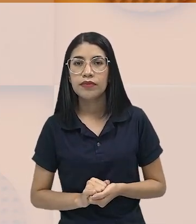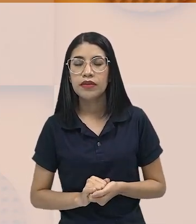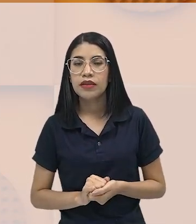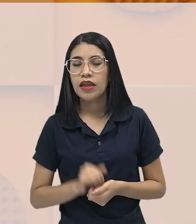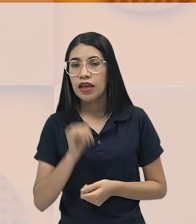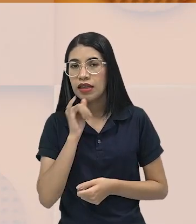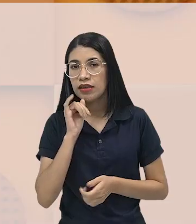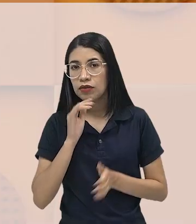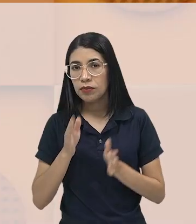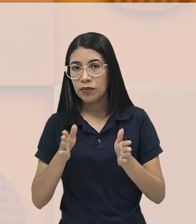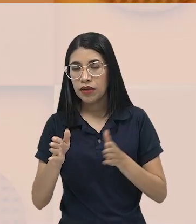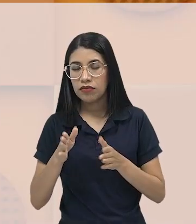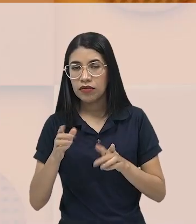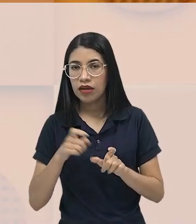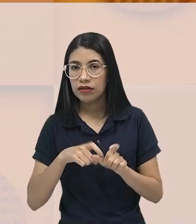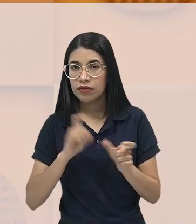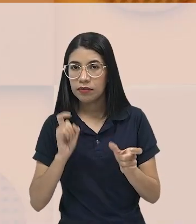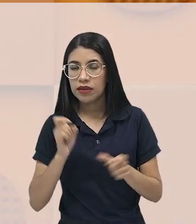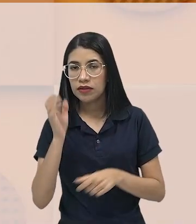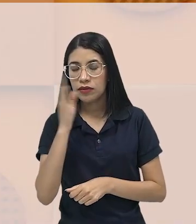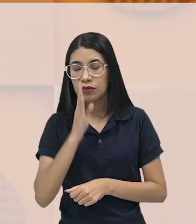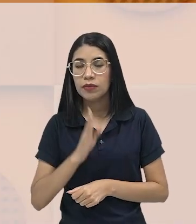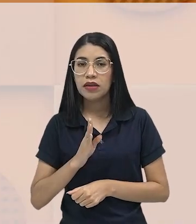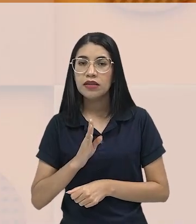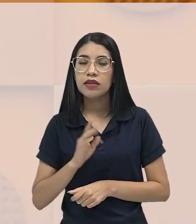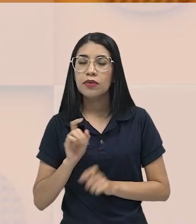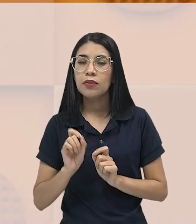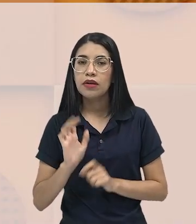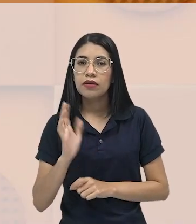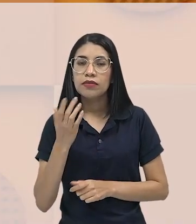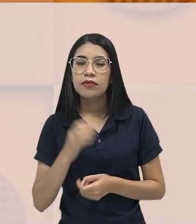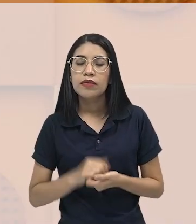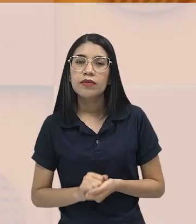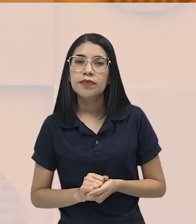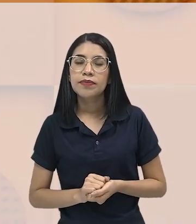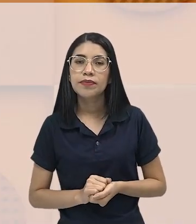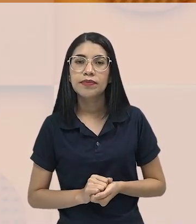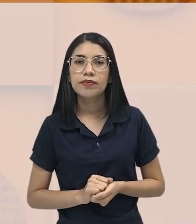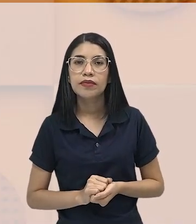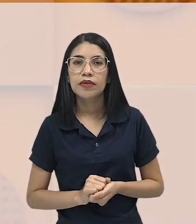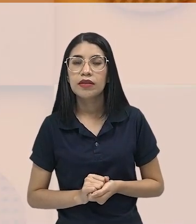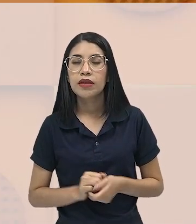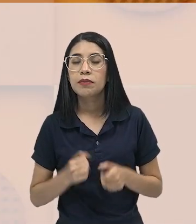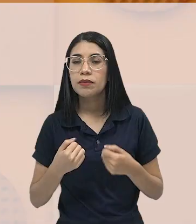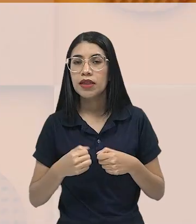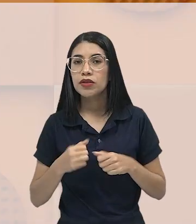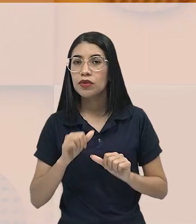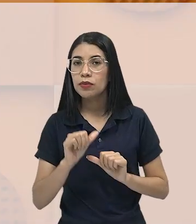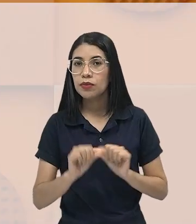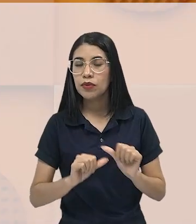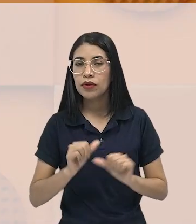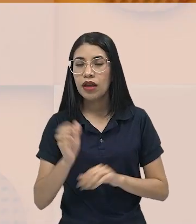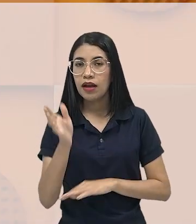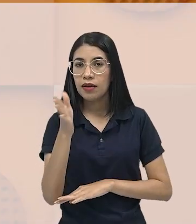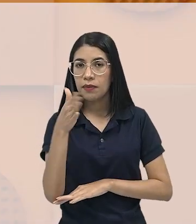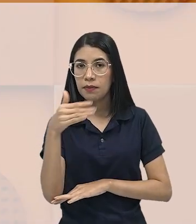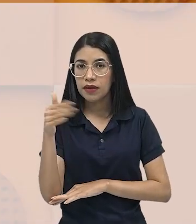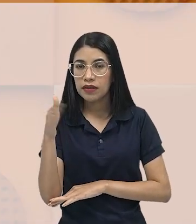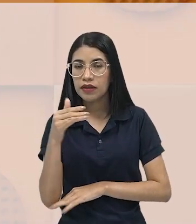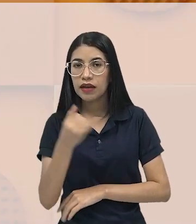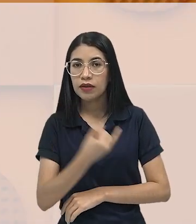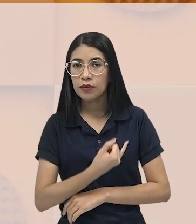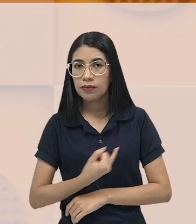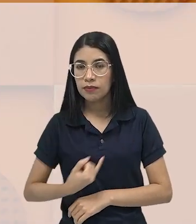de independência do Brasil, por exemplo, né, se houve uma busca muito grande de trocar a bandeira